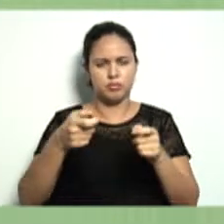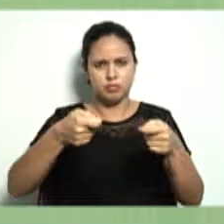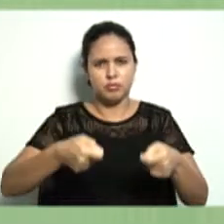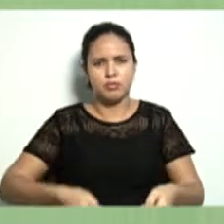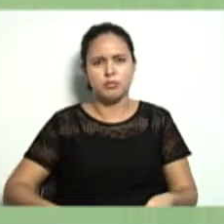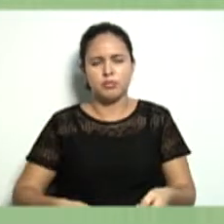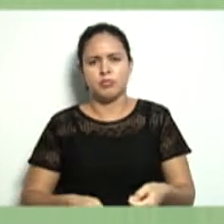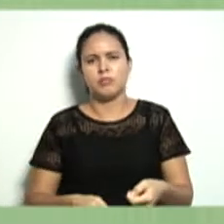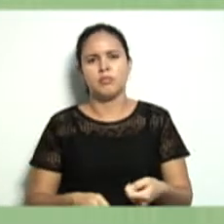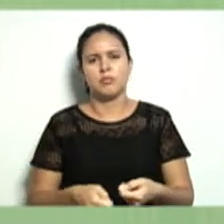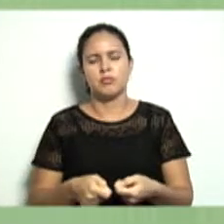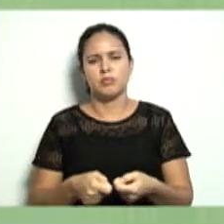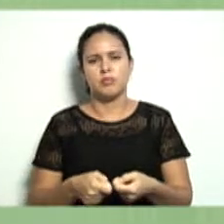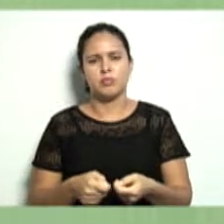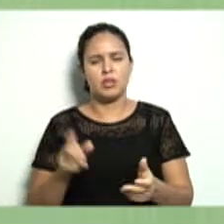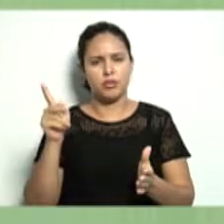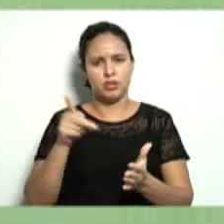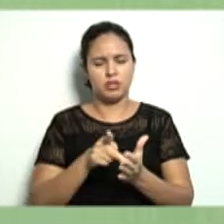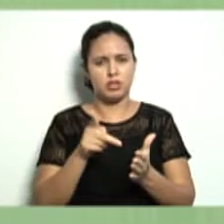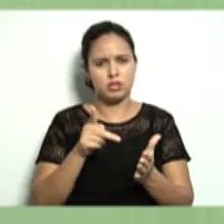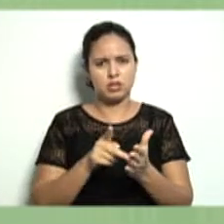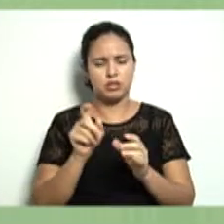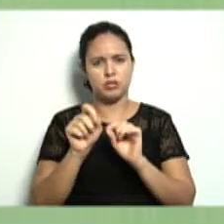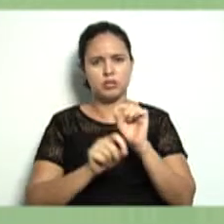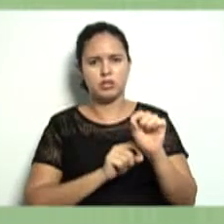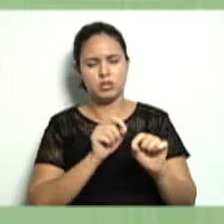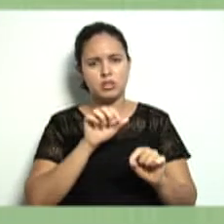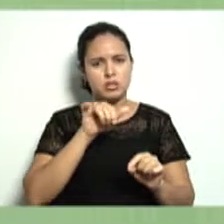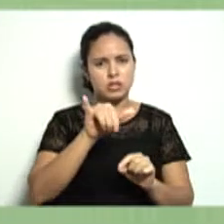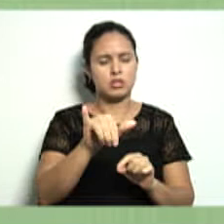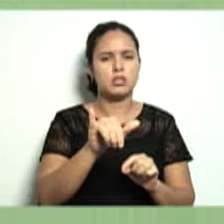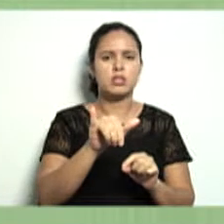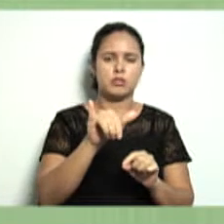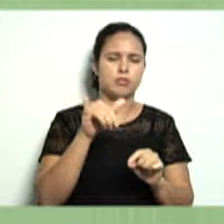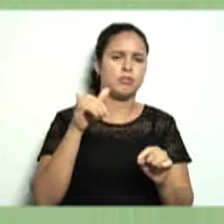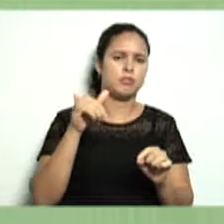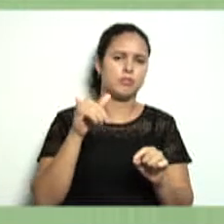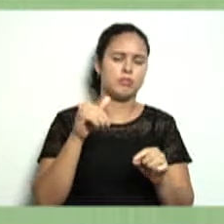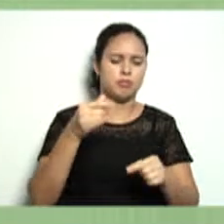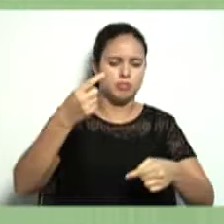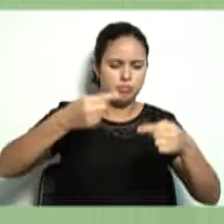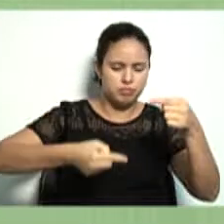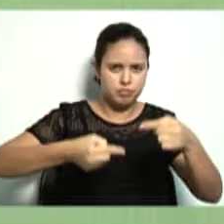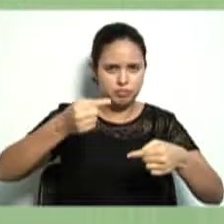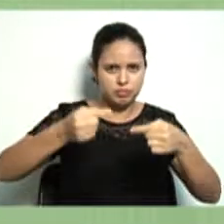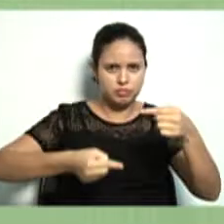consolida-se pela verdade que, se a competição é